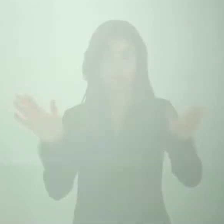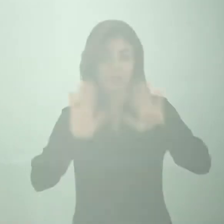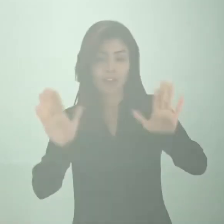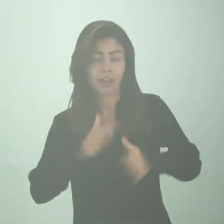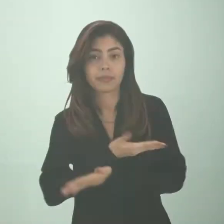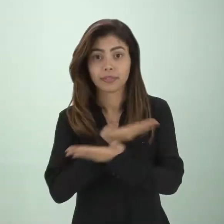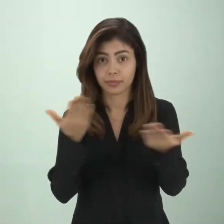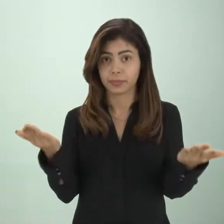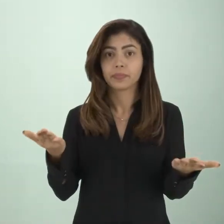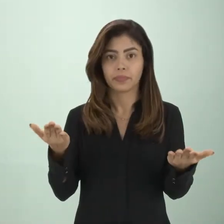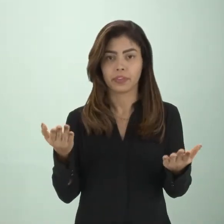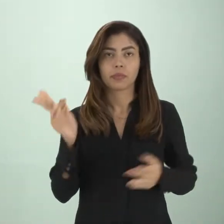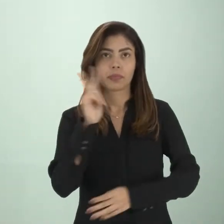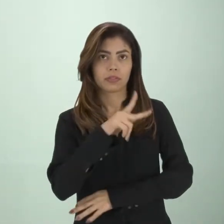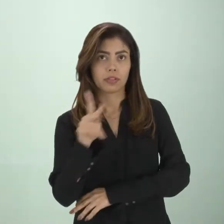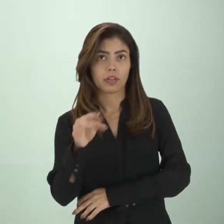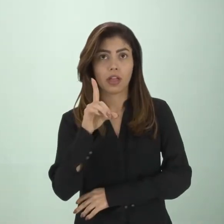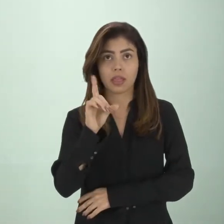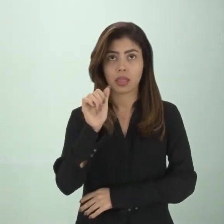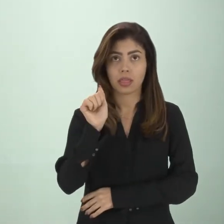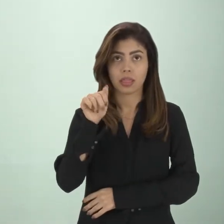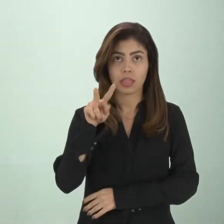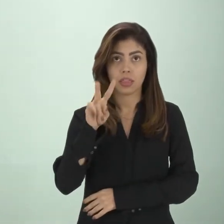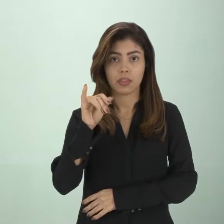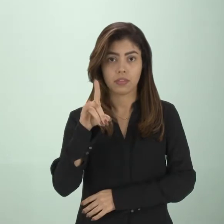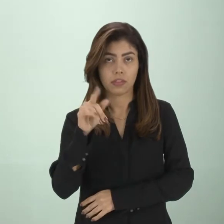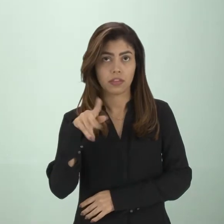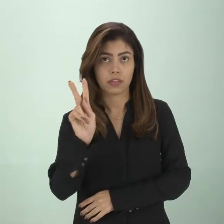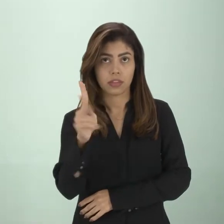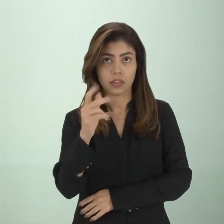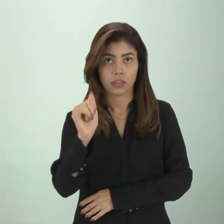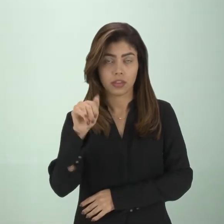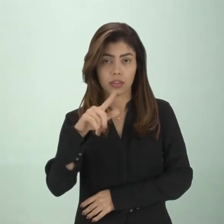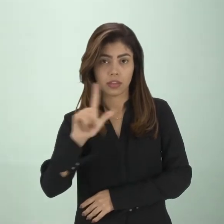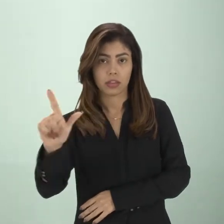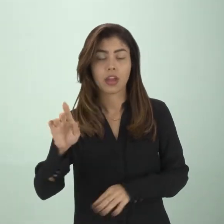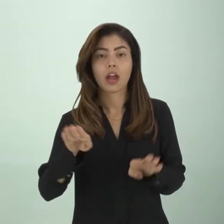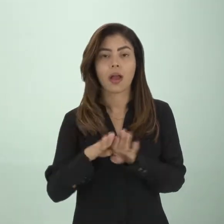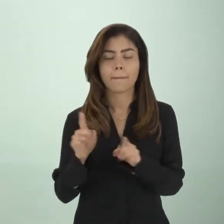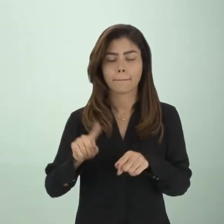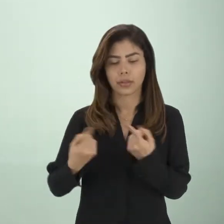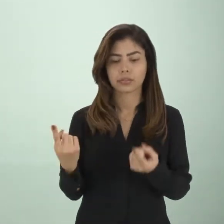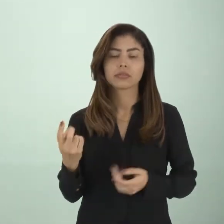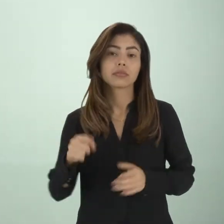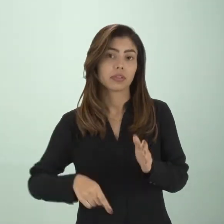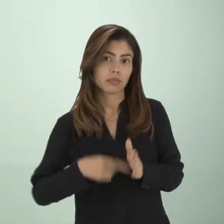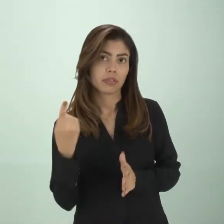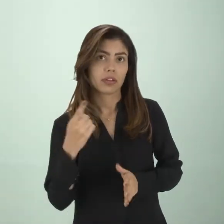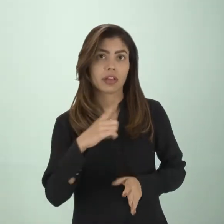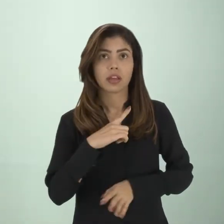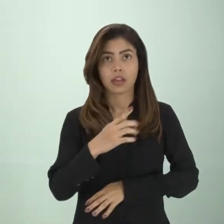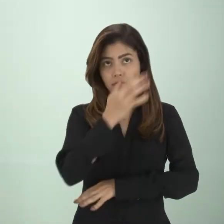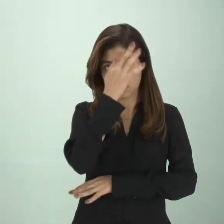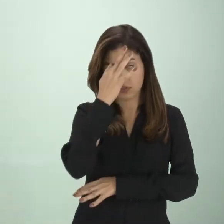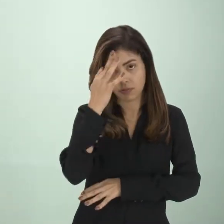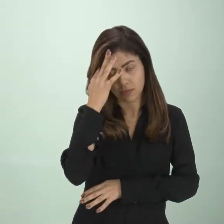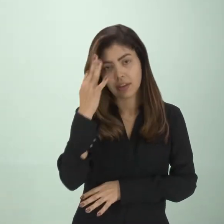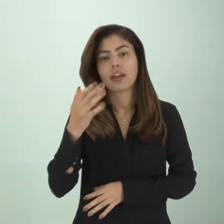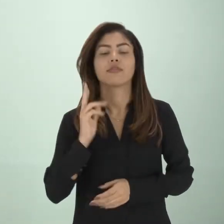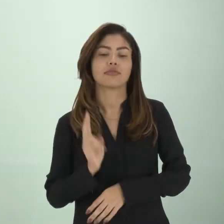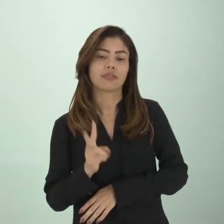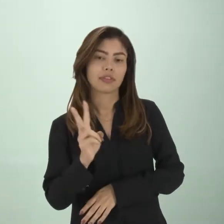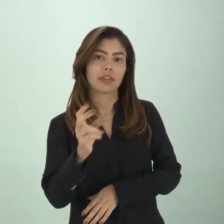Olá pessoal, eu sou o professor David Hall, estou aqui mais uma vez, dando continuidade às nossas aulas de filosofia. Espero